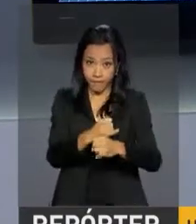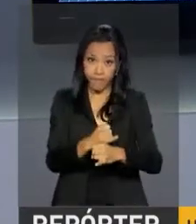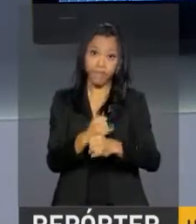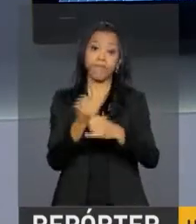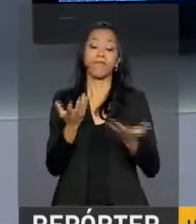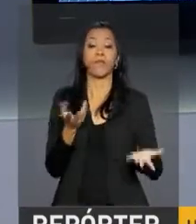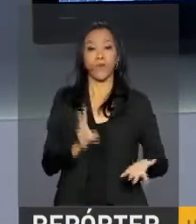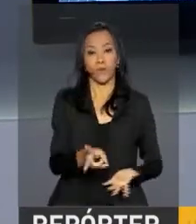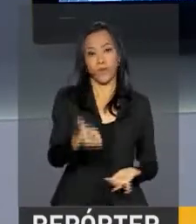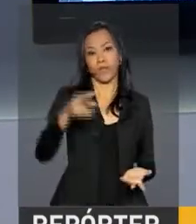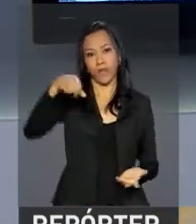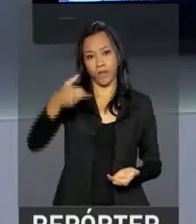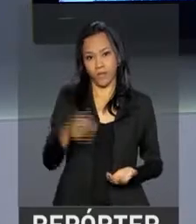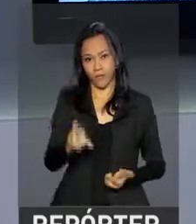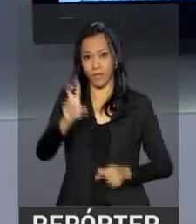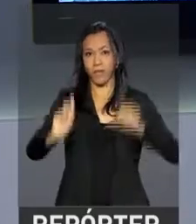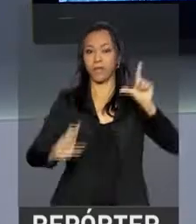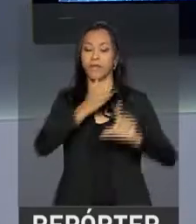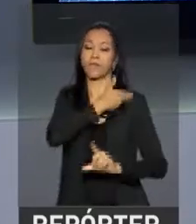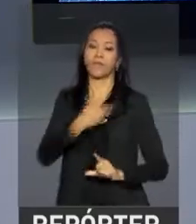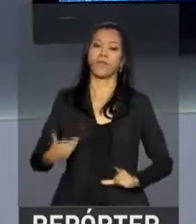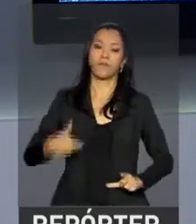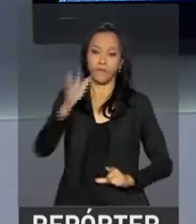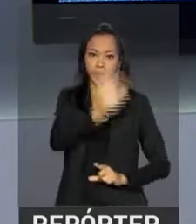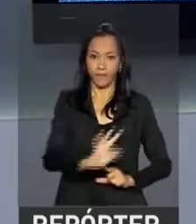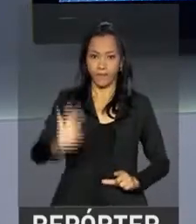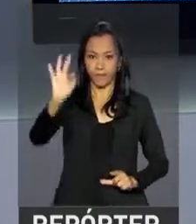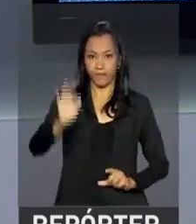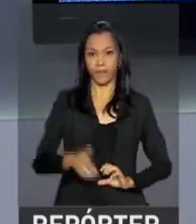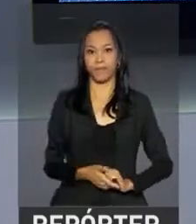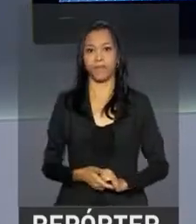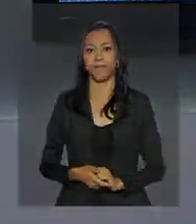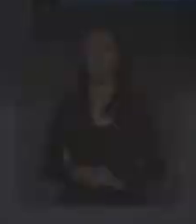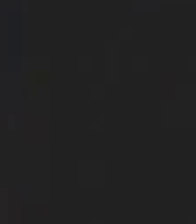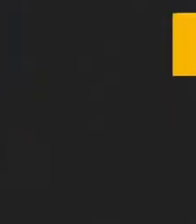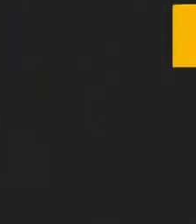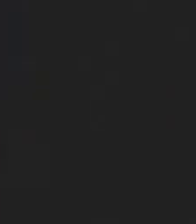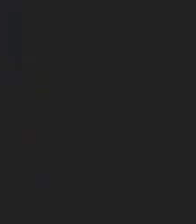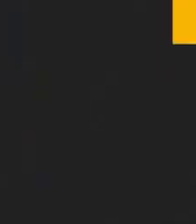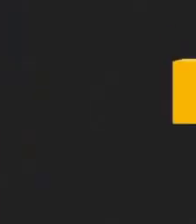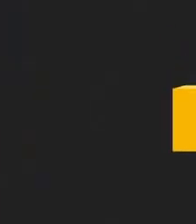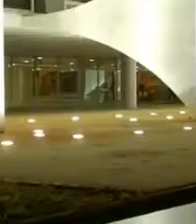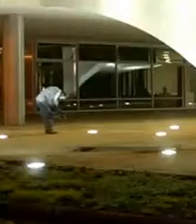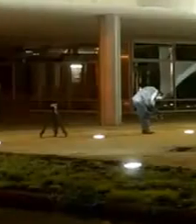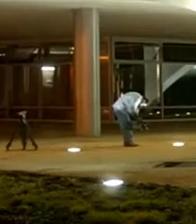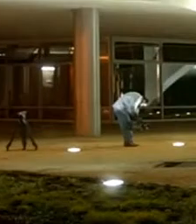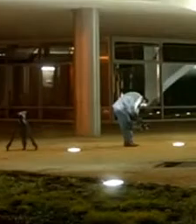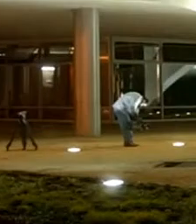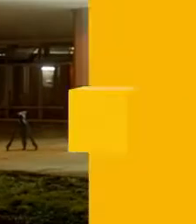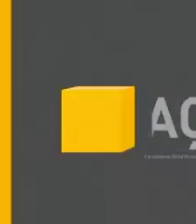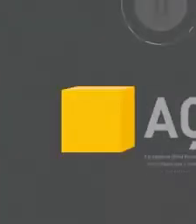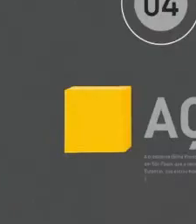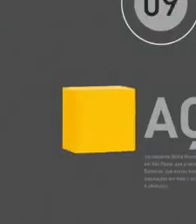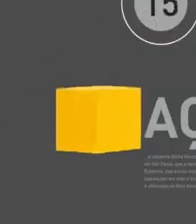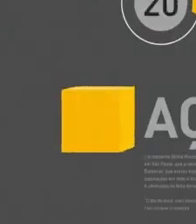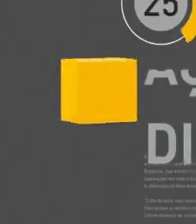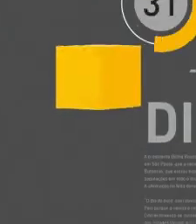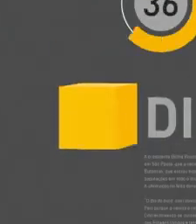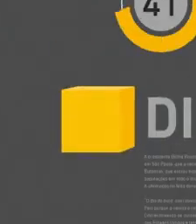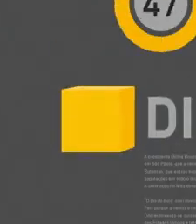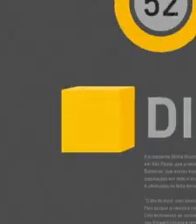na internet. Continue na NBR, a TV do Governo Federal.